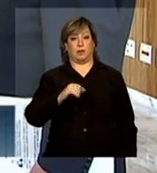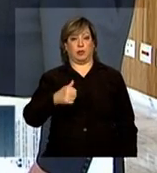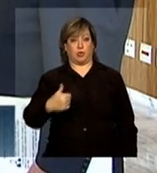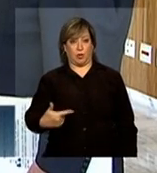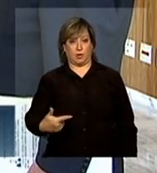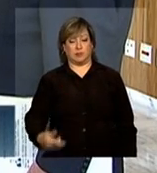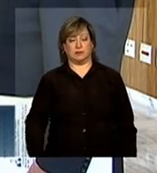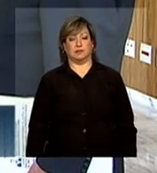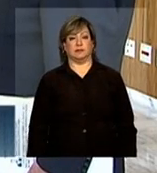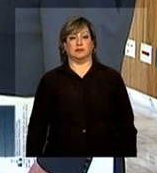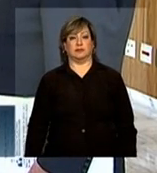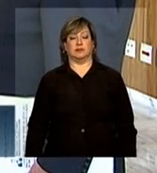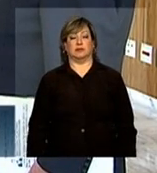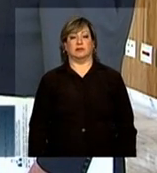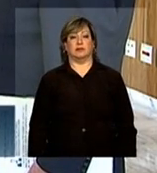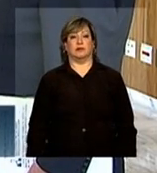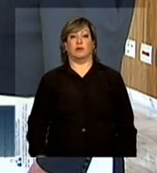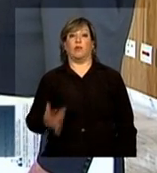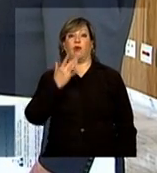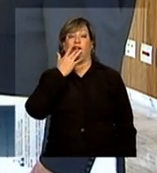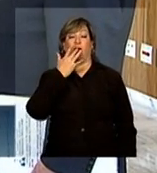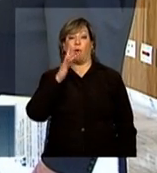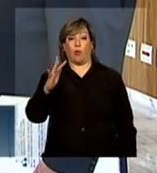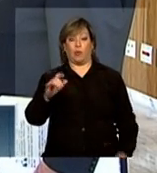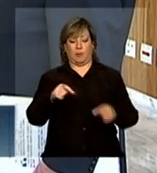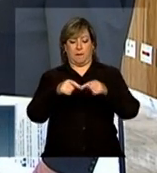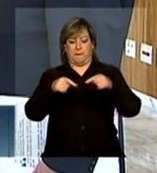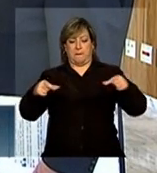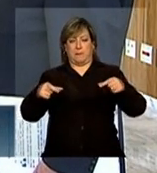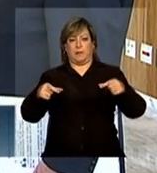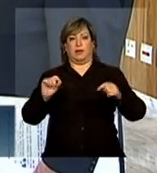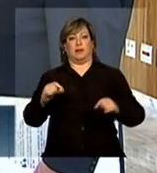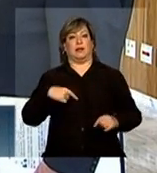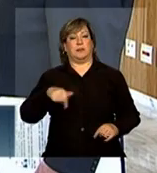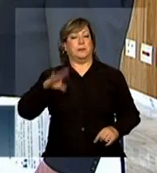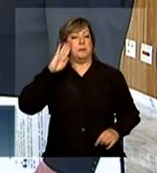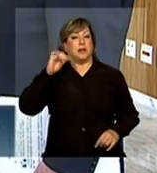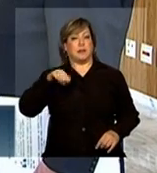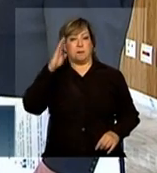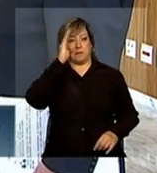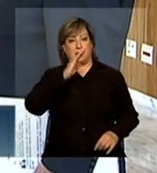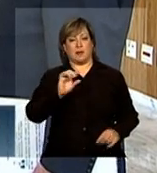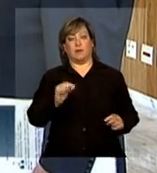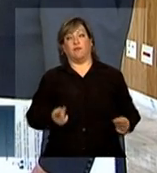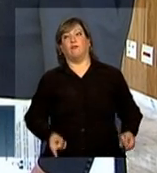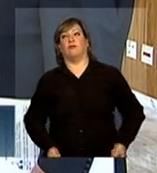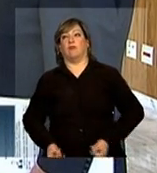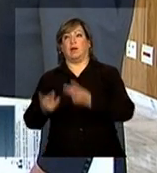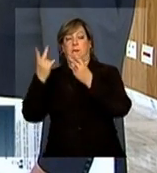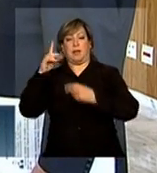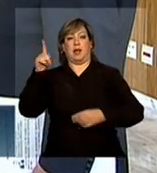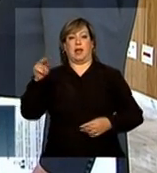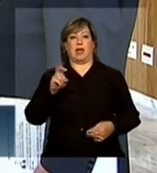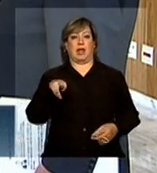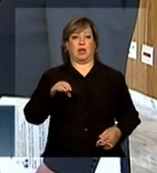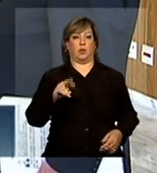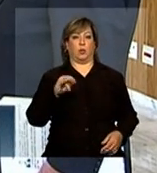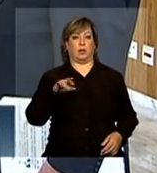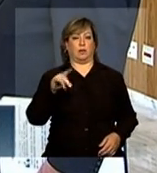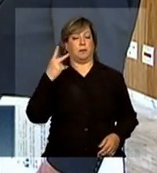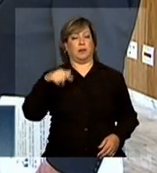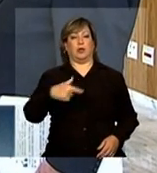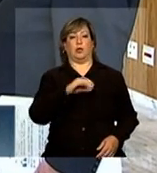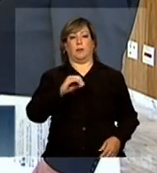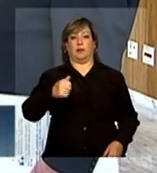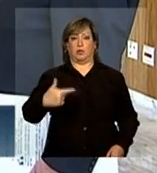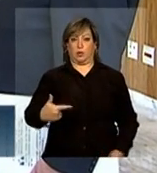2012. Ouro em barras foi o principal produto brasileiro exportado para o Reino Unido em